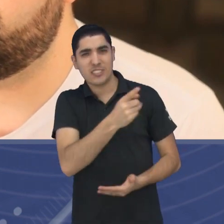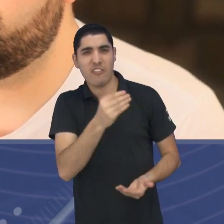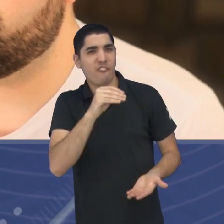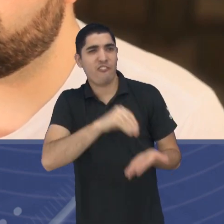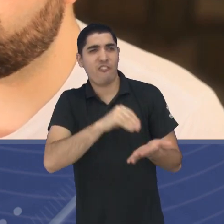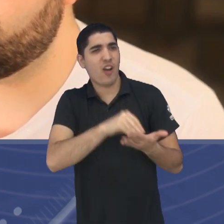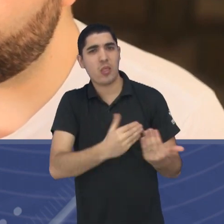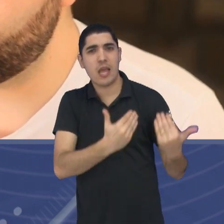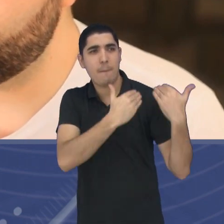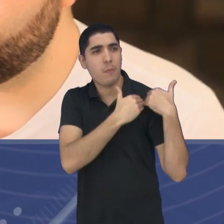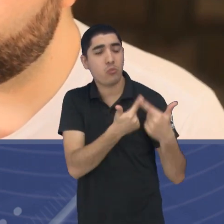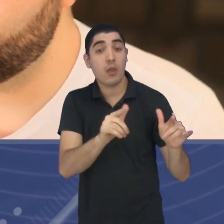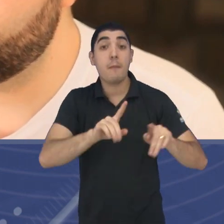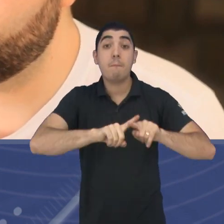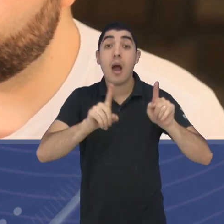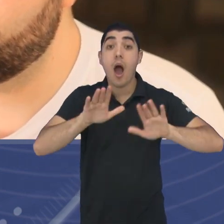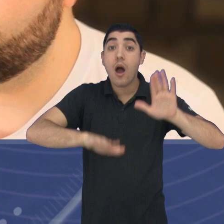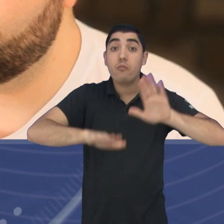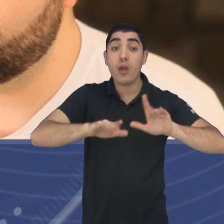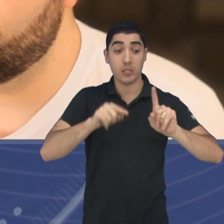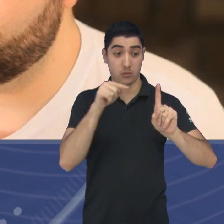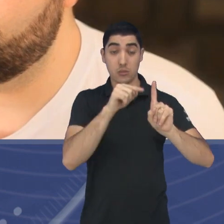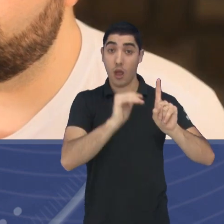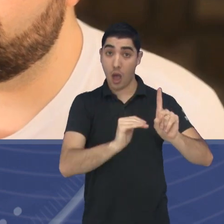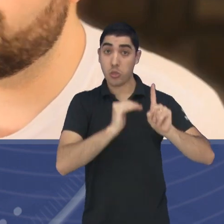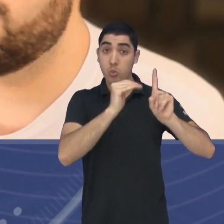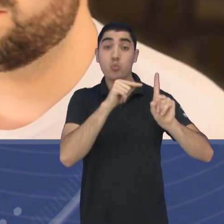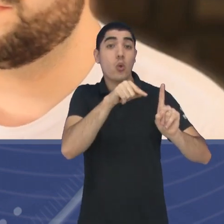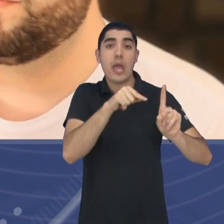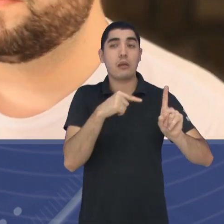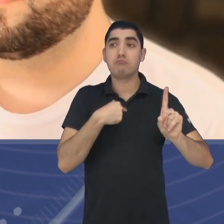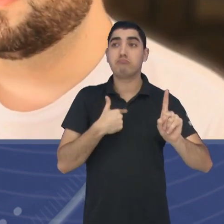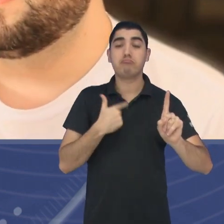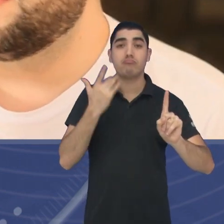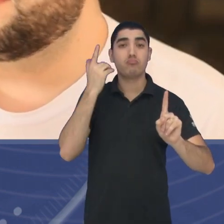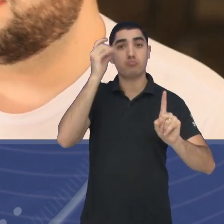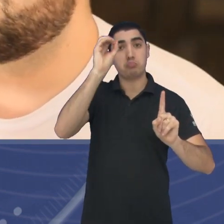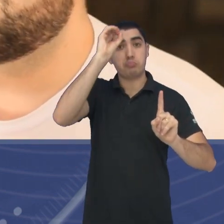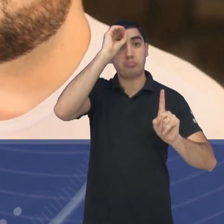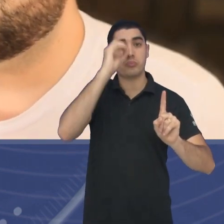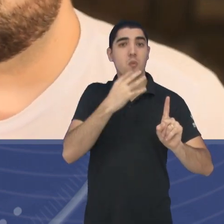nós, adultos, muitas vezes não temos.